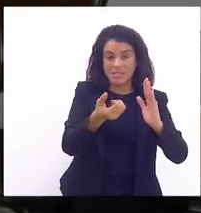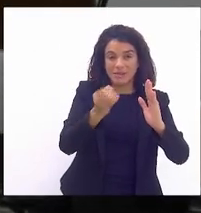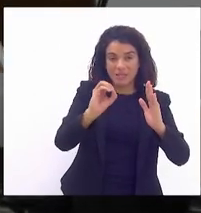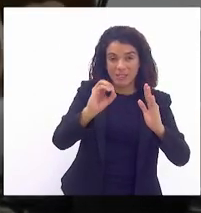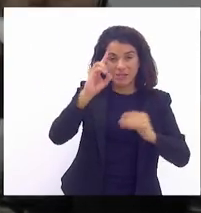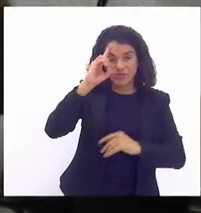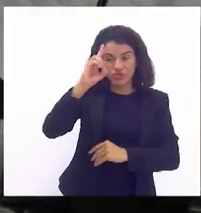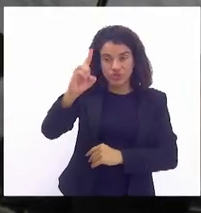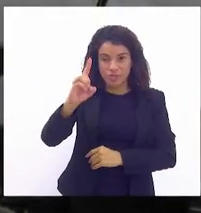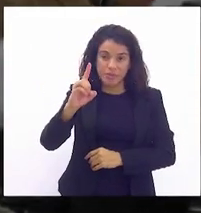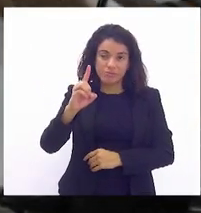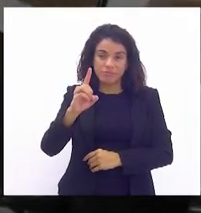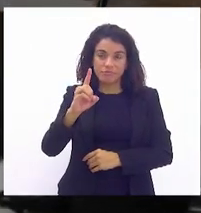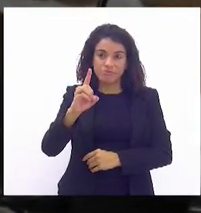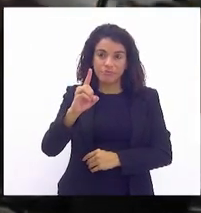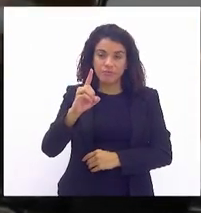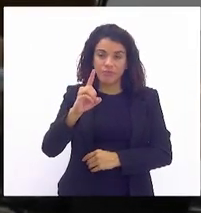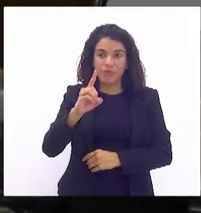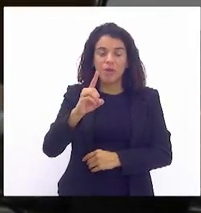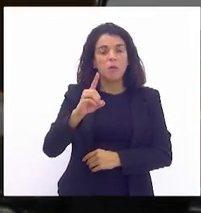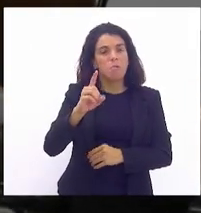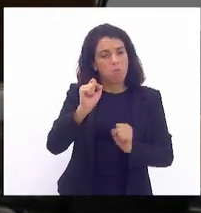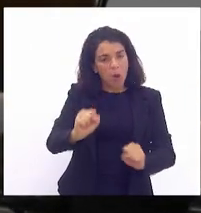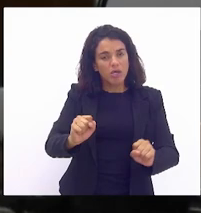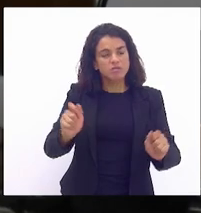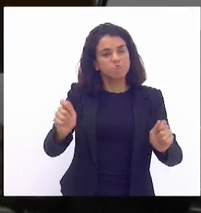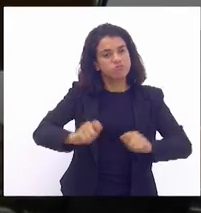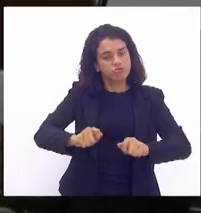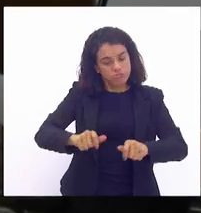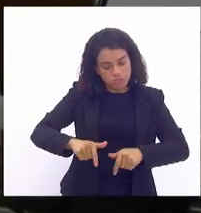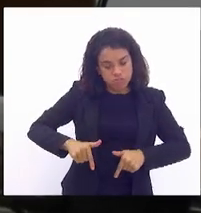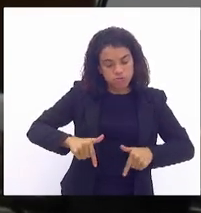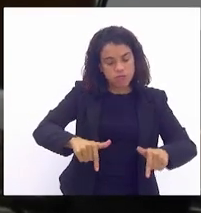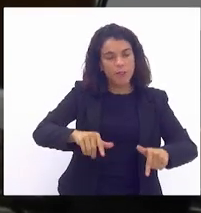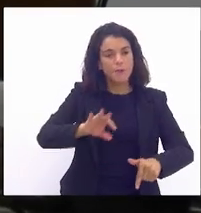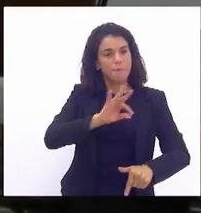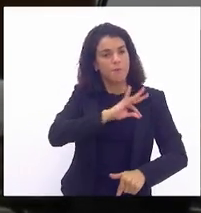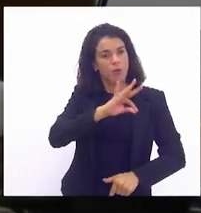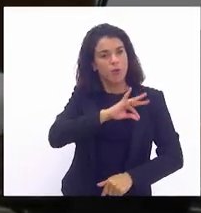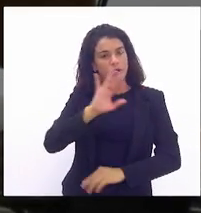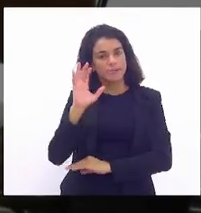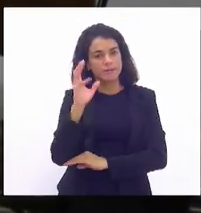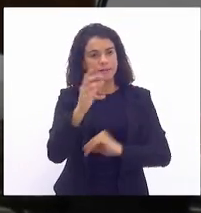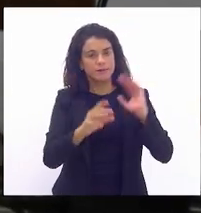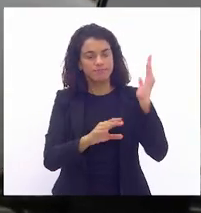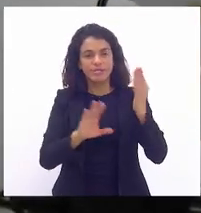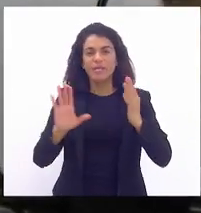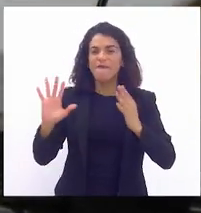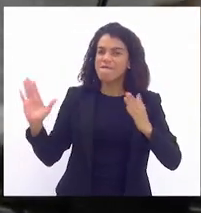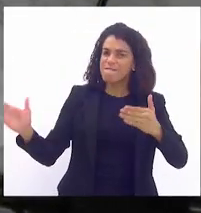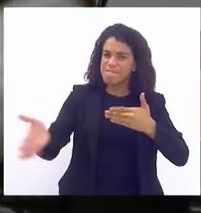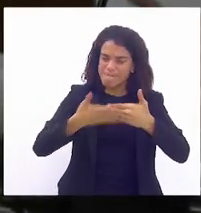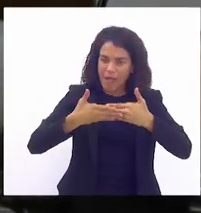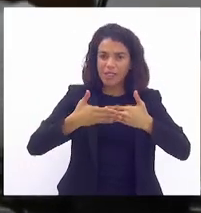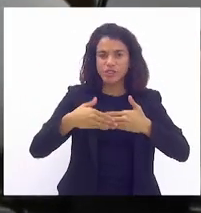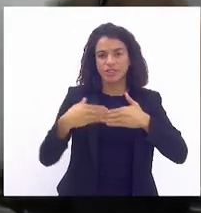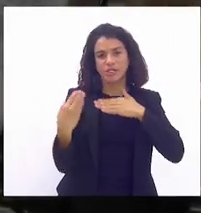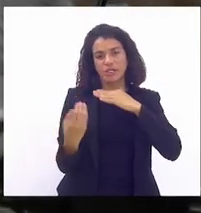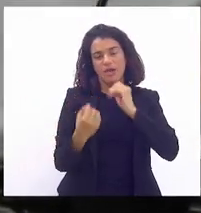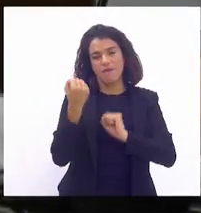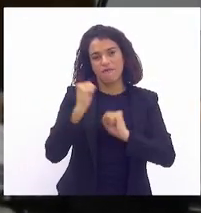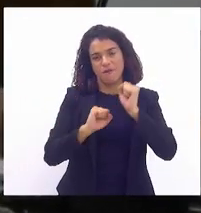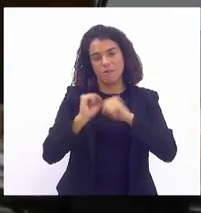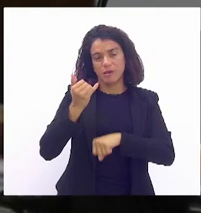sua atitude, seu poder de polícia ambiental e feche a CSN até que resolva, porque é isso que vai